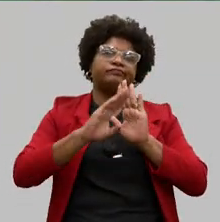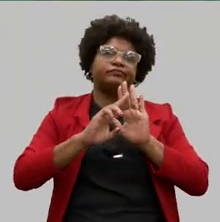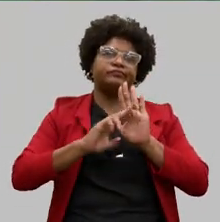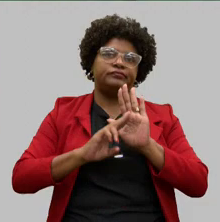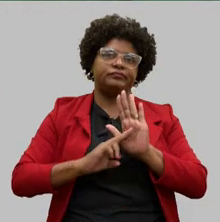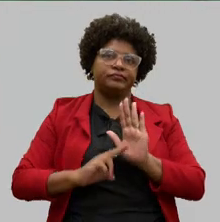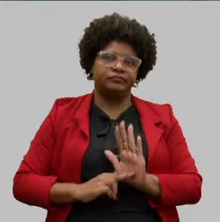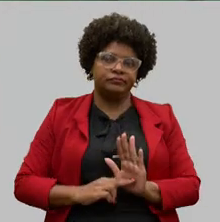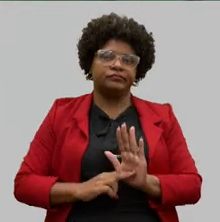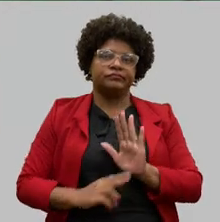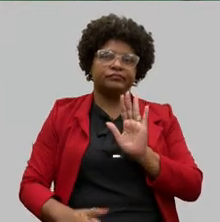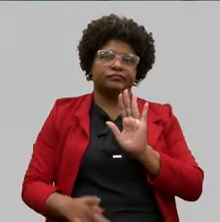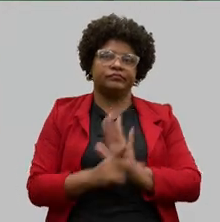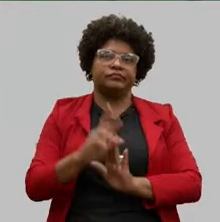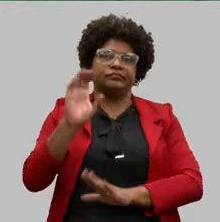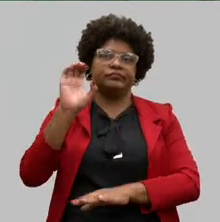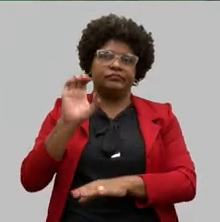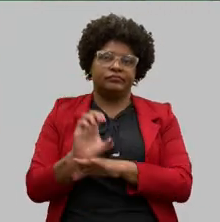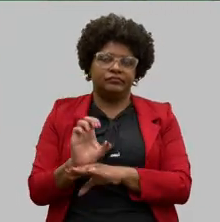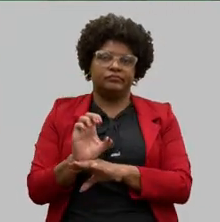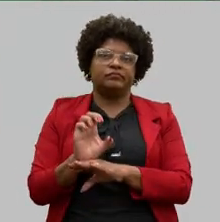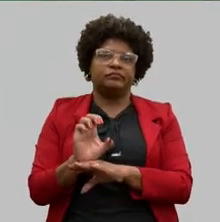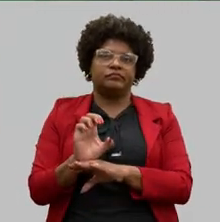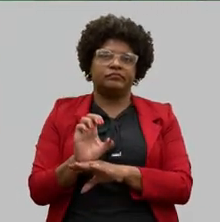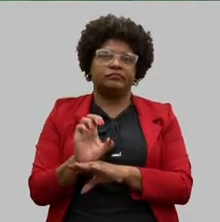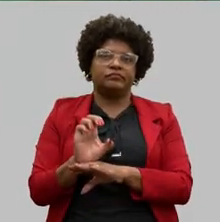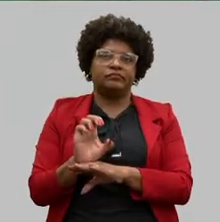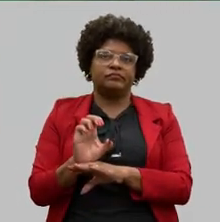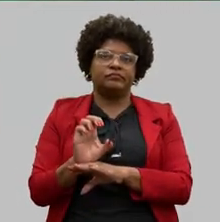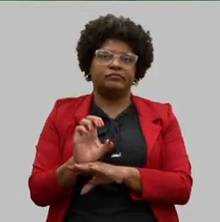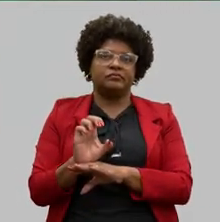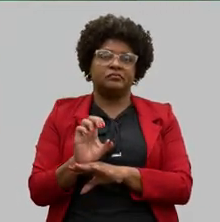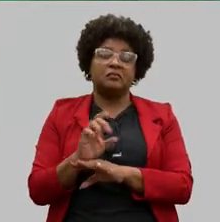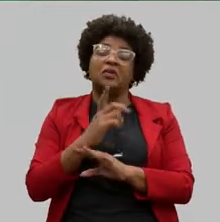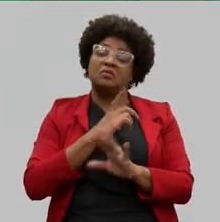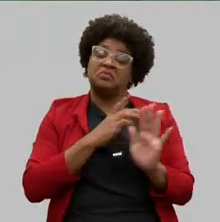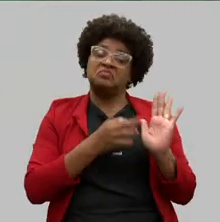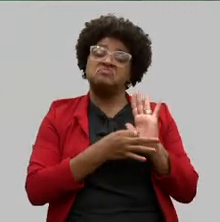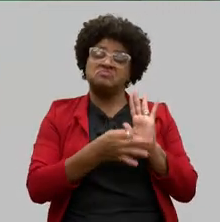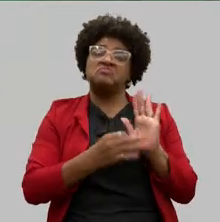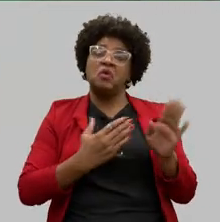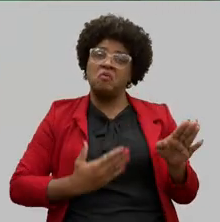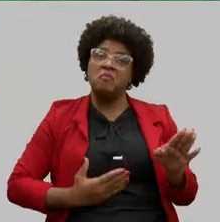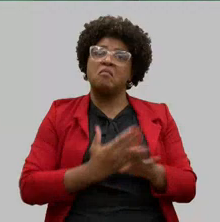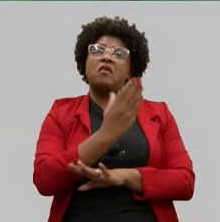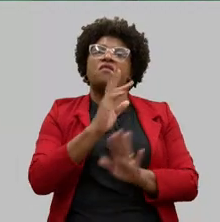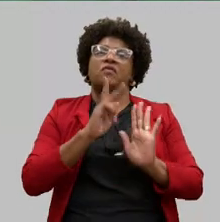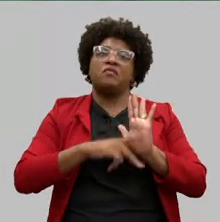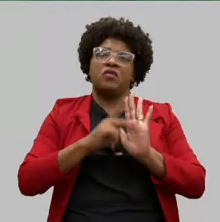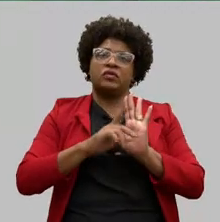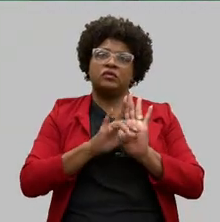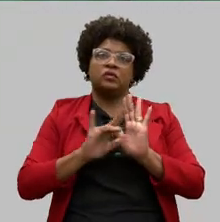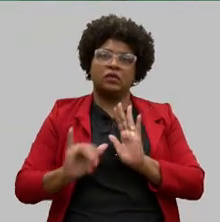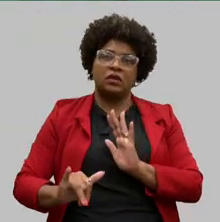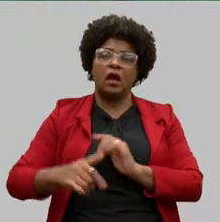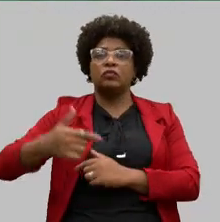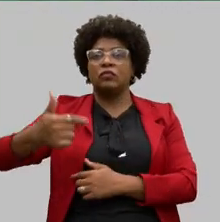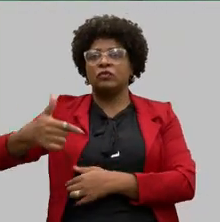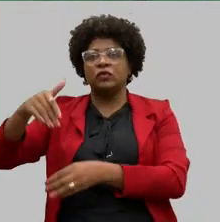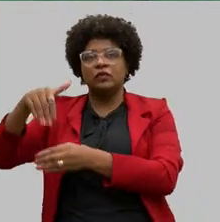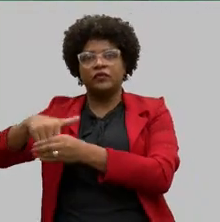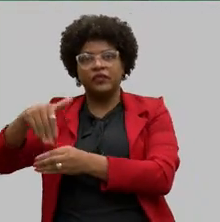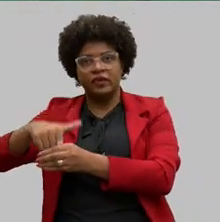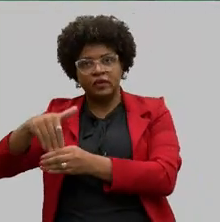vigentes no estado concluímos pela opinamos pela aprovação desse projeto de lei no segundo turno na forma do